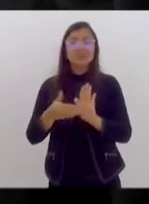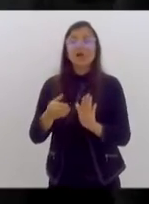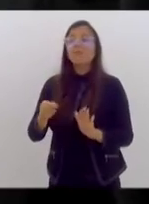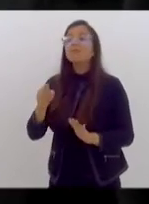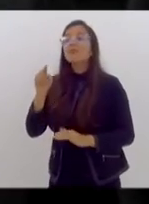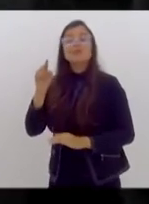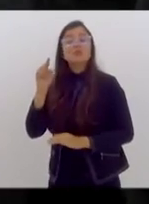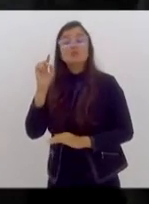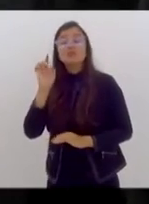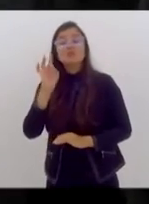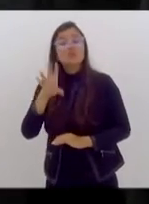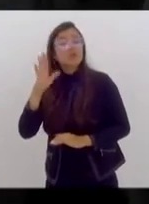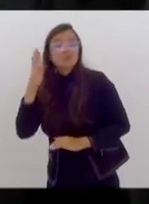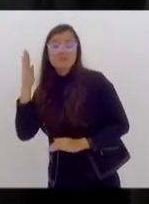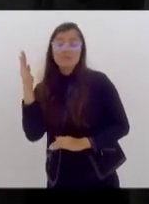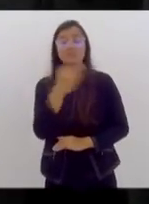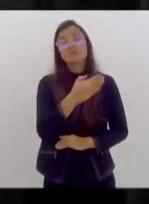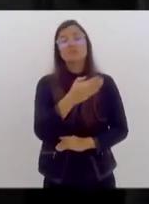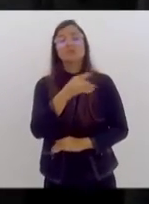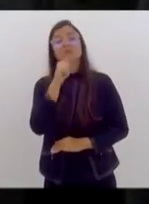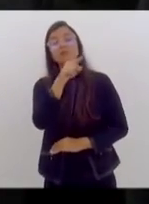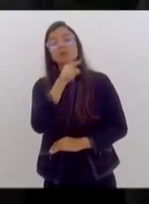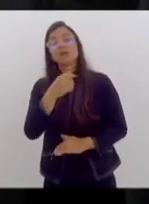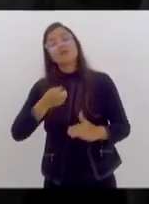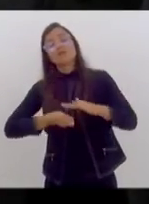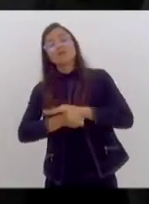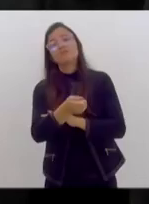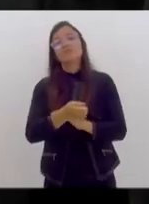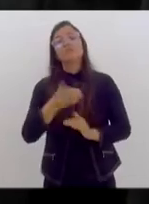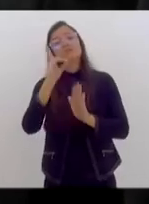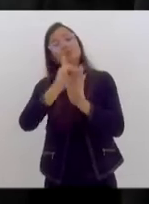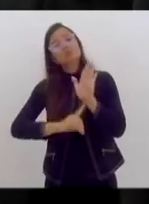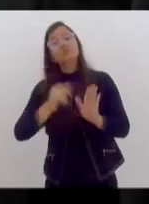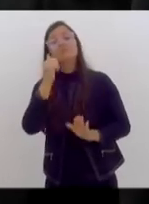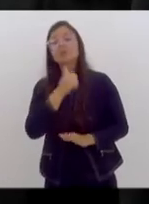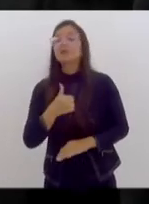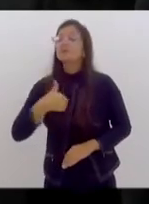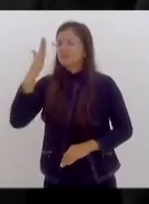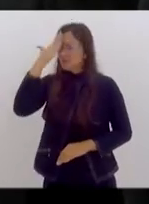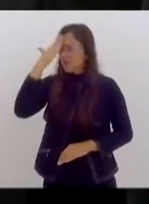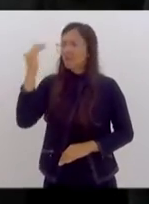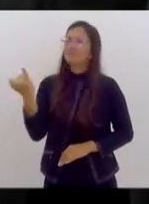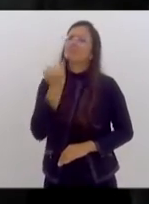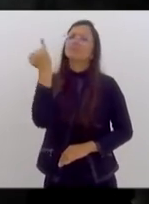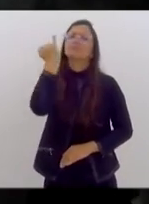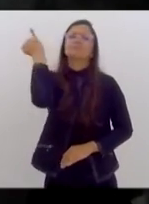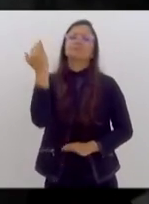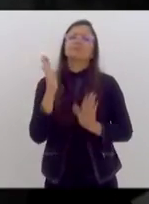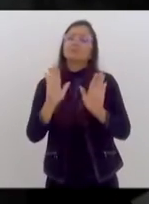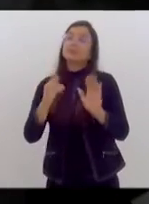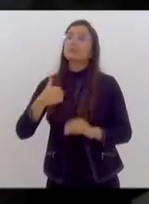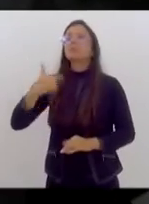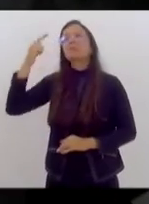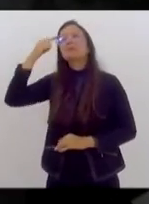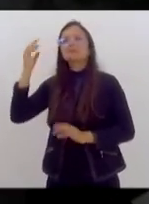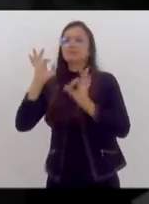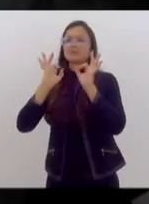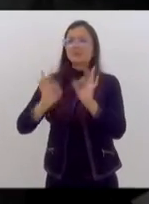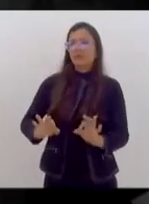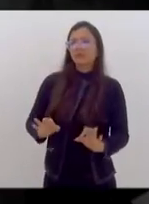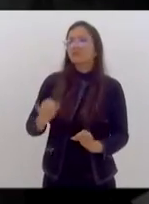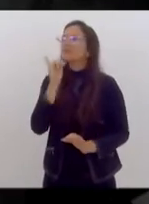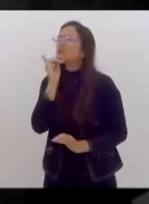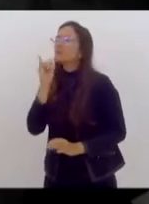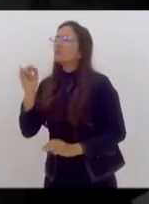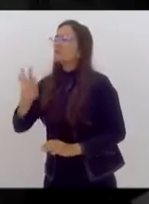direitos da mulher eu fui Presidente do Conselho Estadual do direito da mulher e sem importância disso mas não acho justo retirar tudo